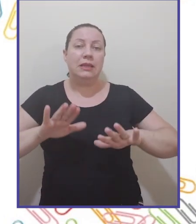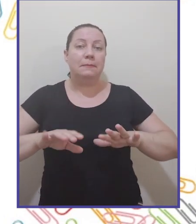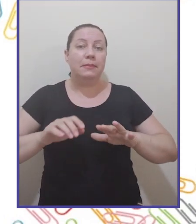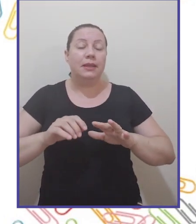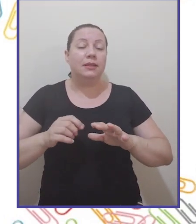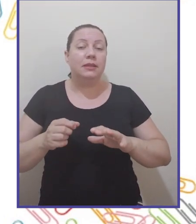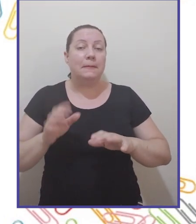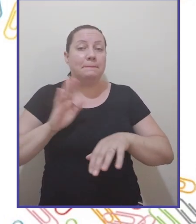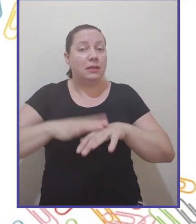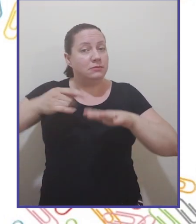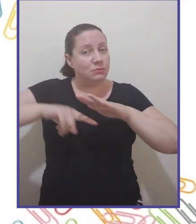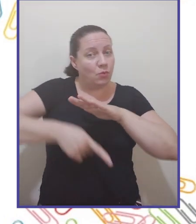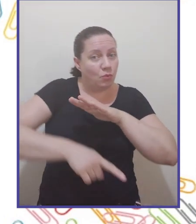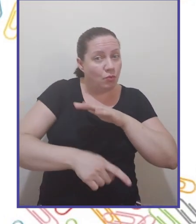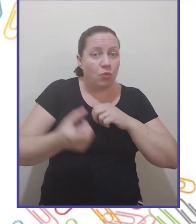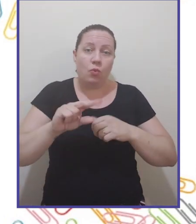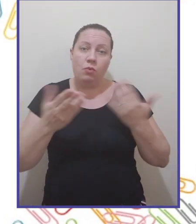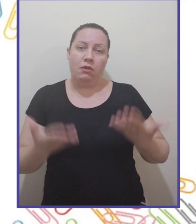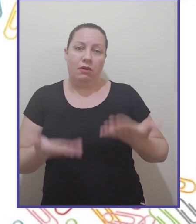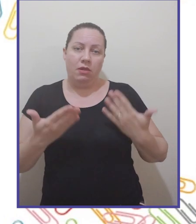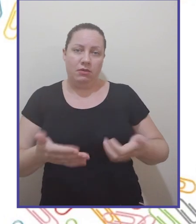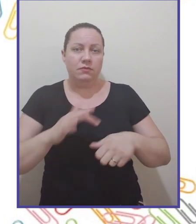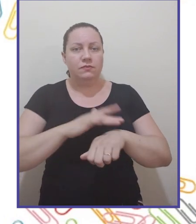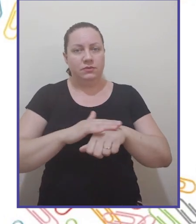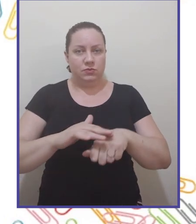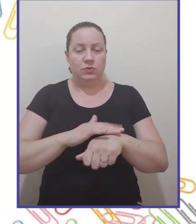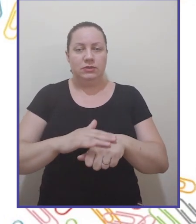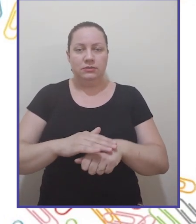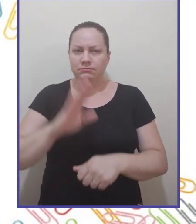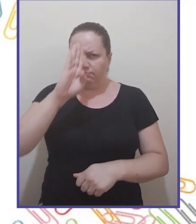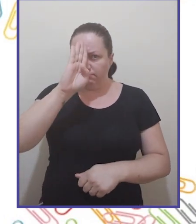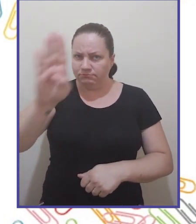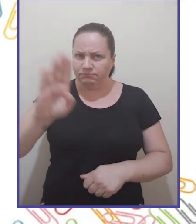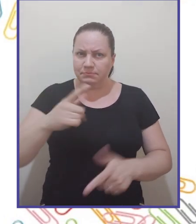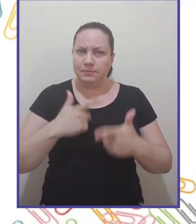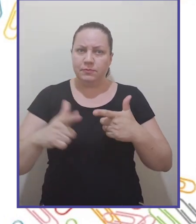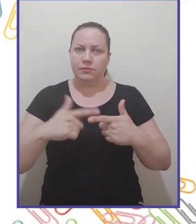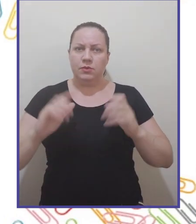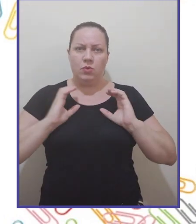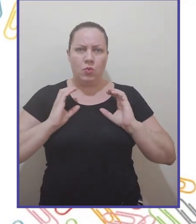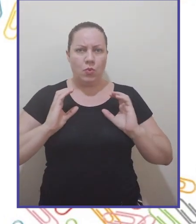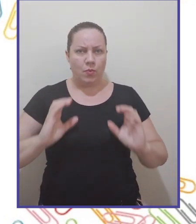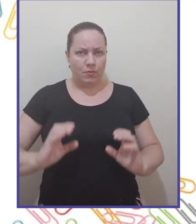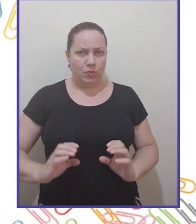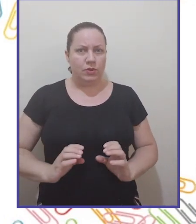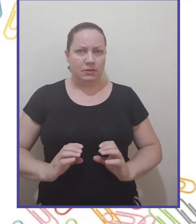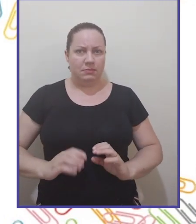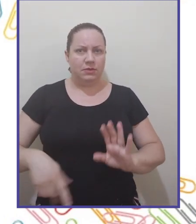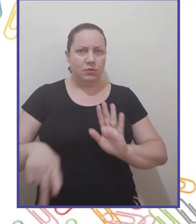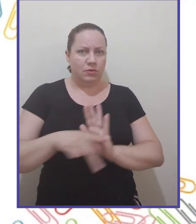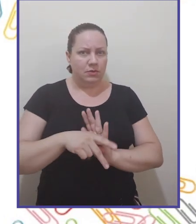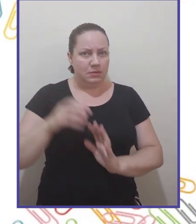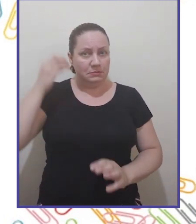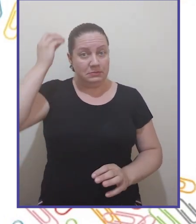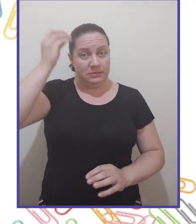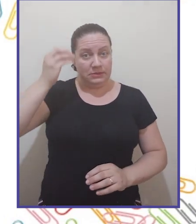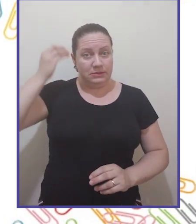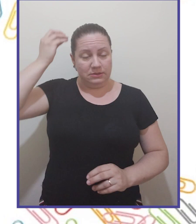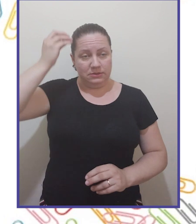da deficiência. Os principais problemas de comportamento e comorbidades